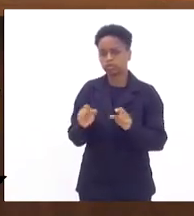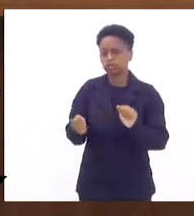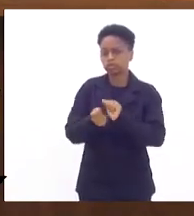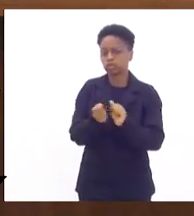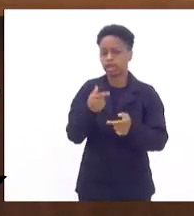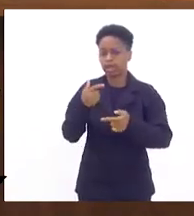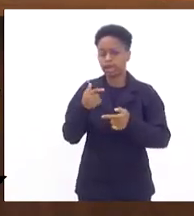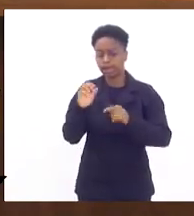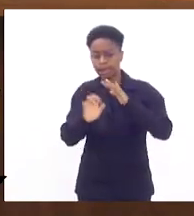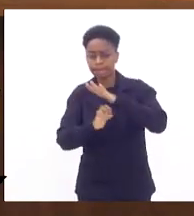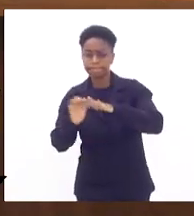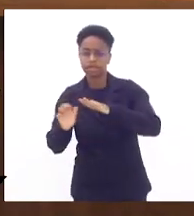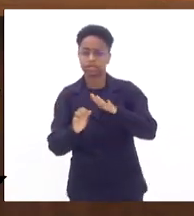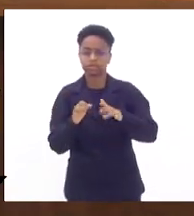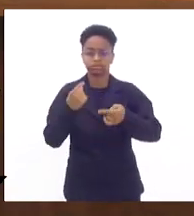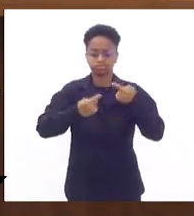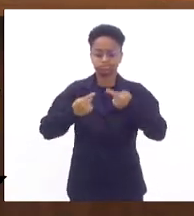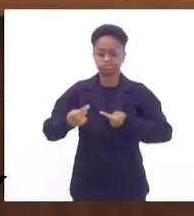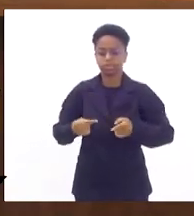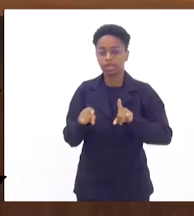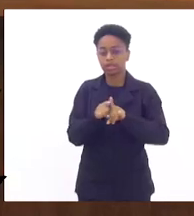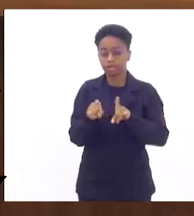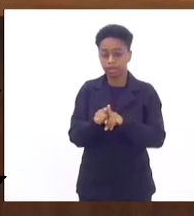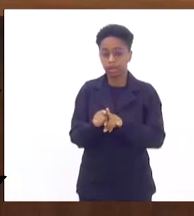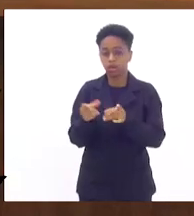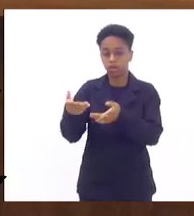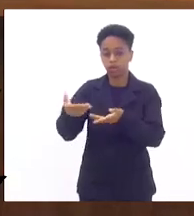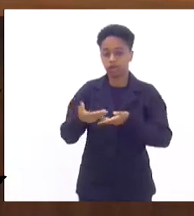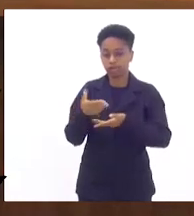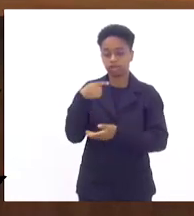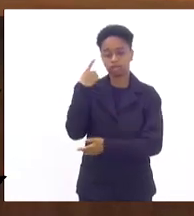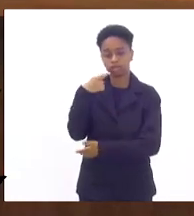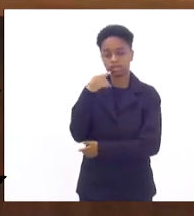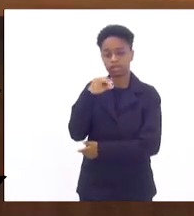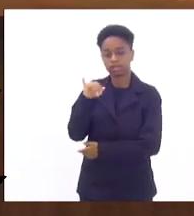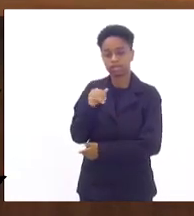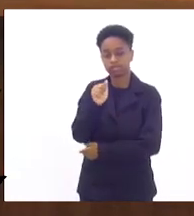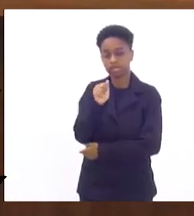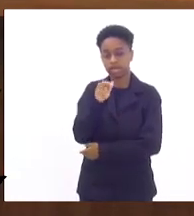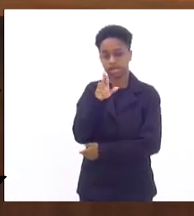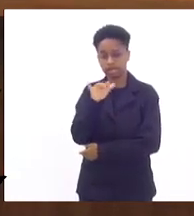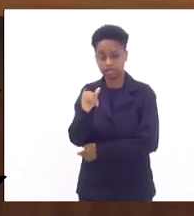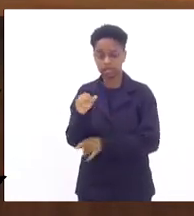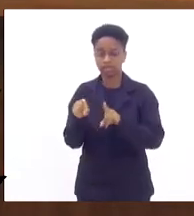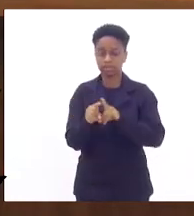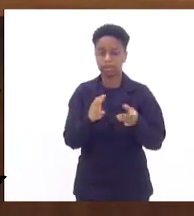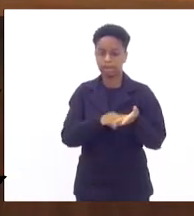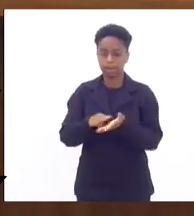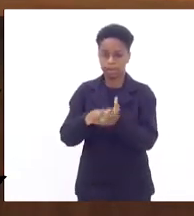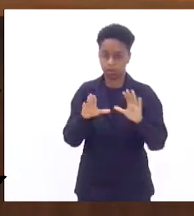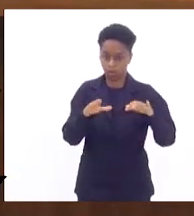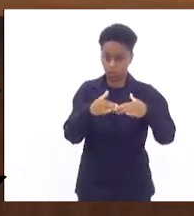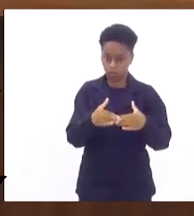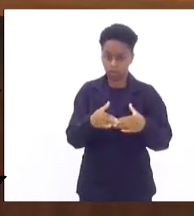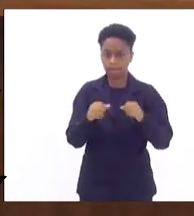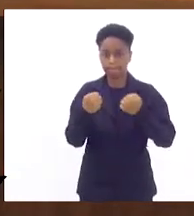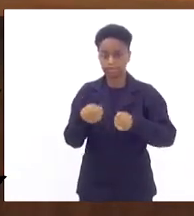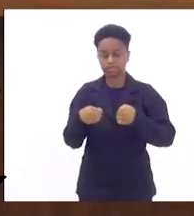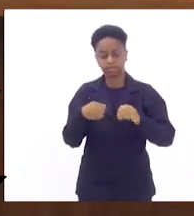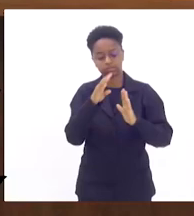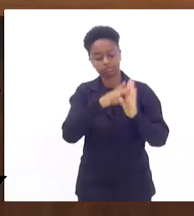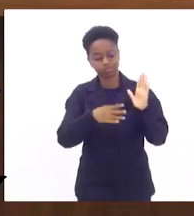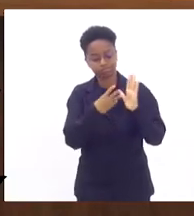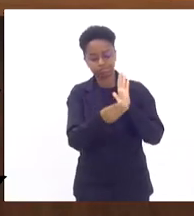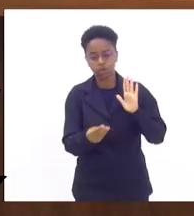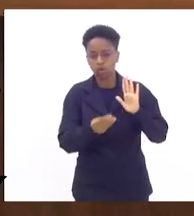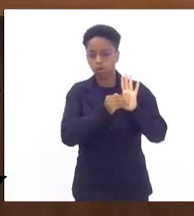empresas, um debate salutar, e convidar também ao deputado Jari, aos membros dessa comissão, que coloquem nas suas agendas,